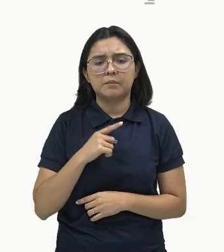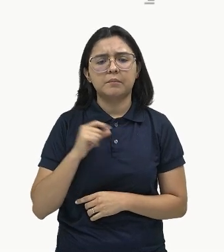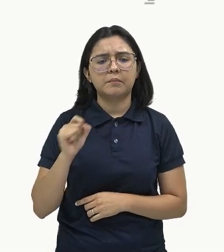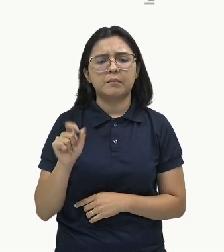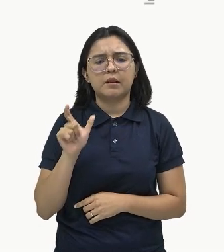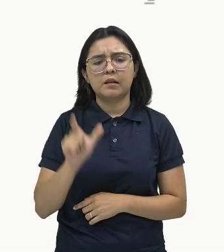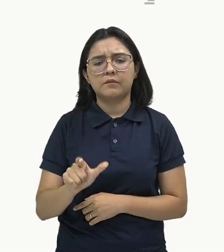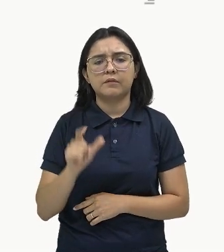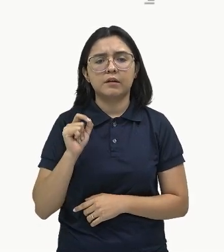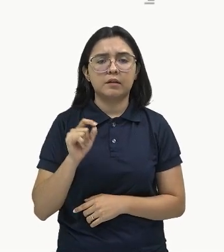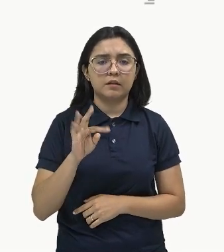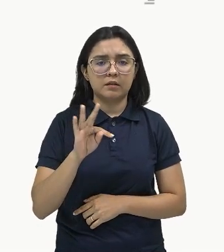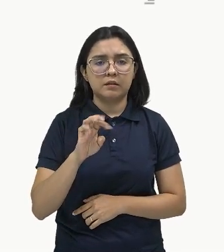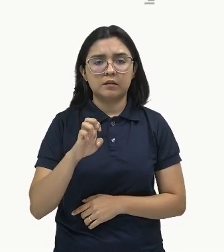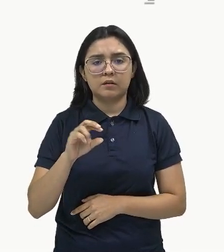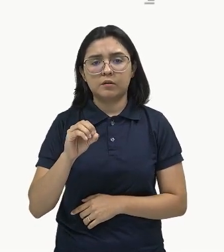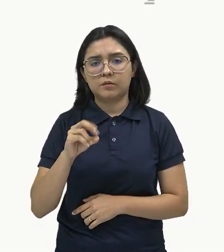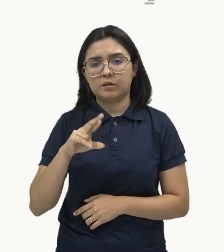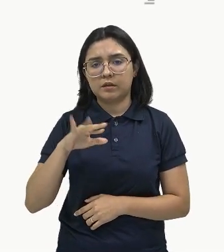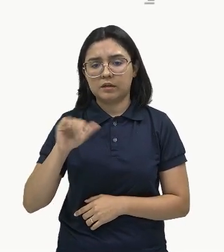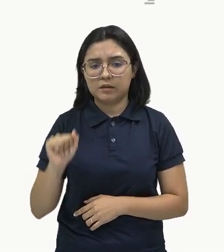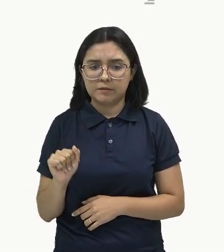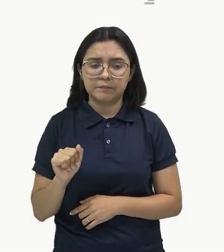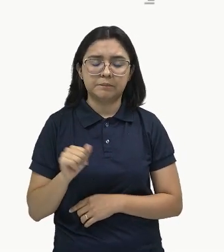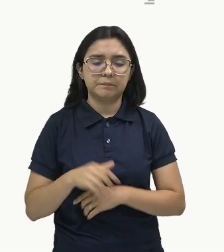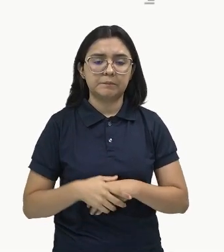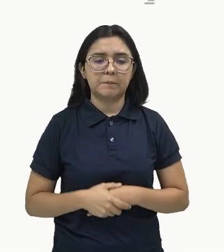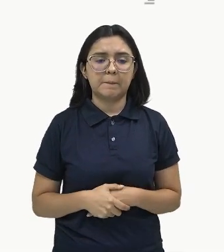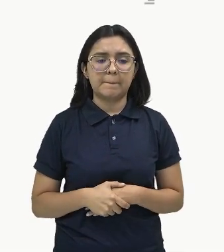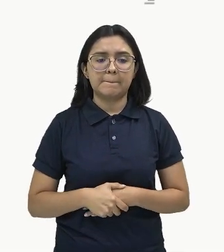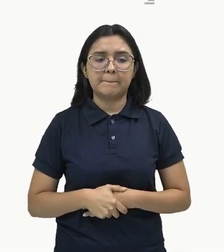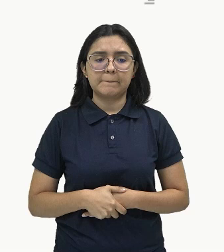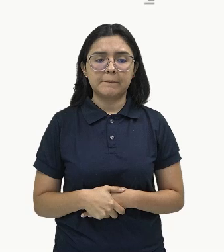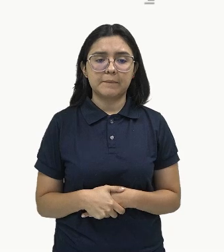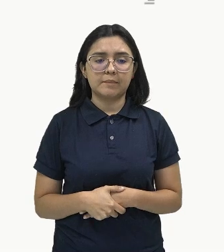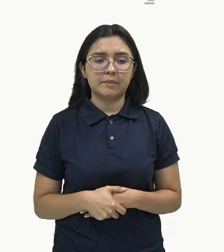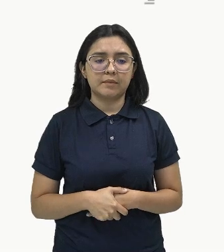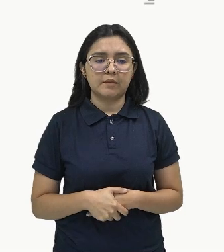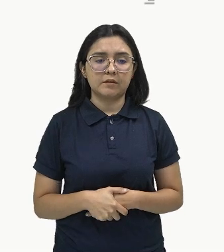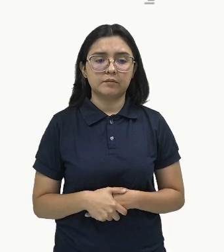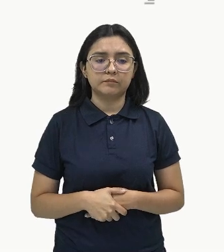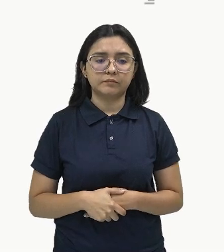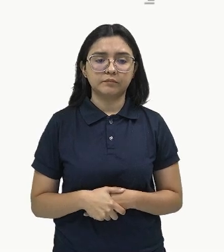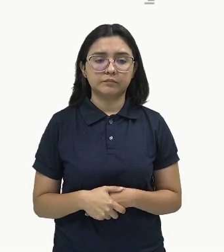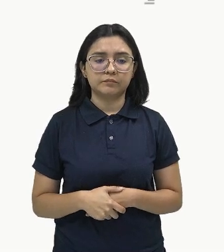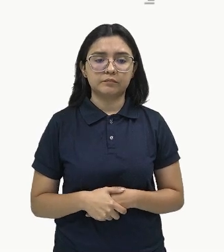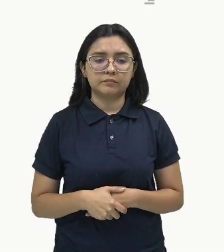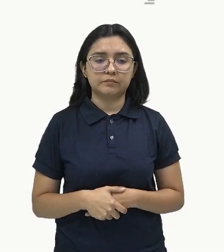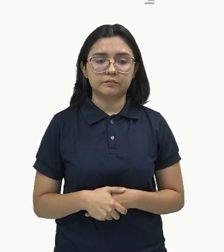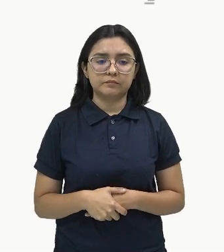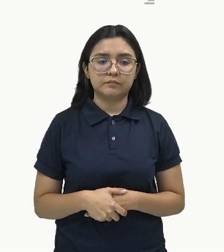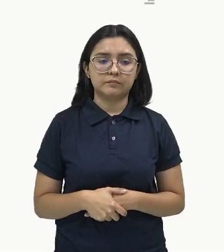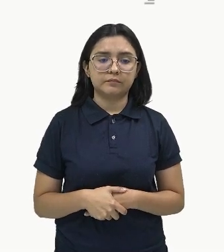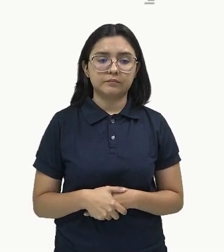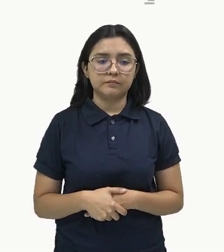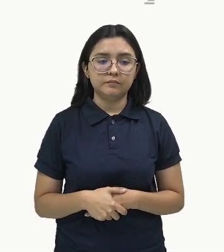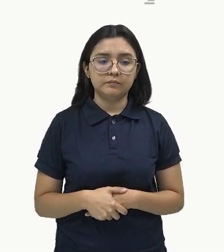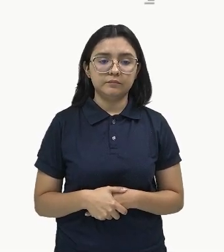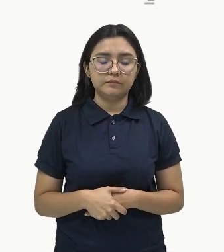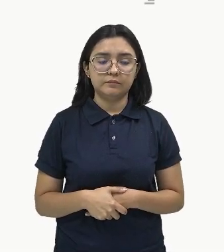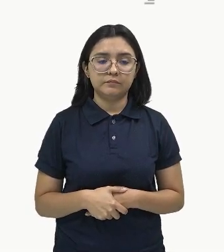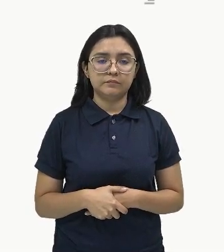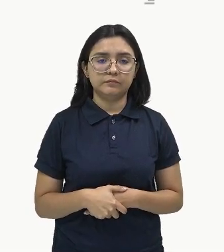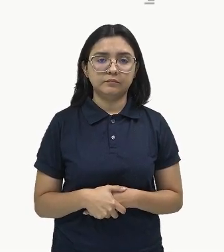teoria econômica that consumer spending is the key to individual well-being and the most important factor driving a